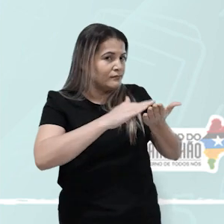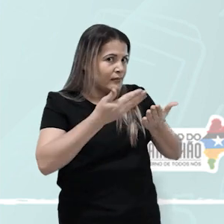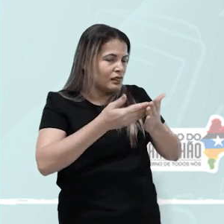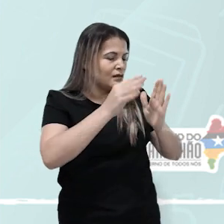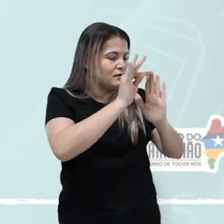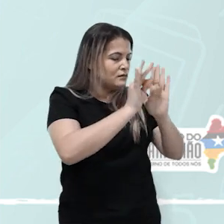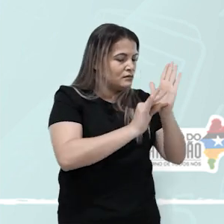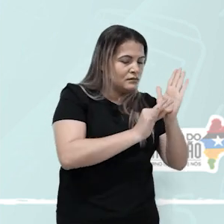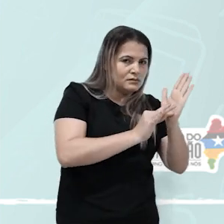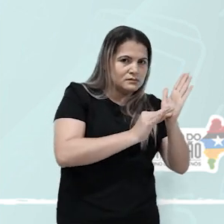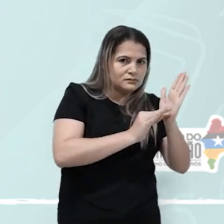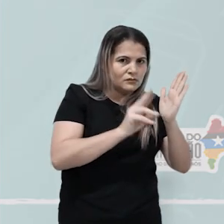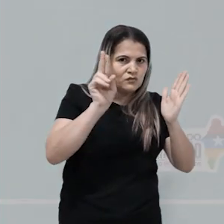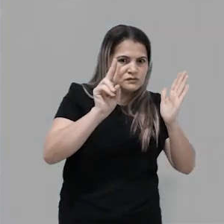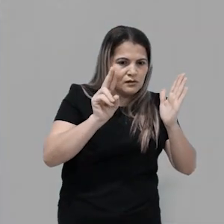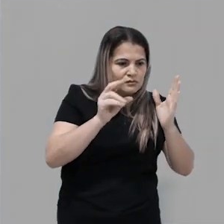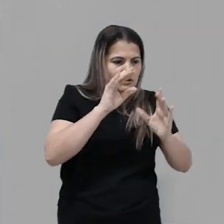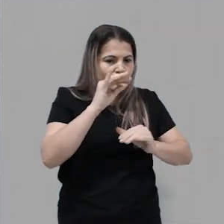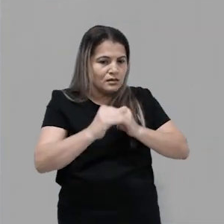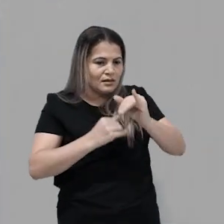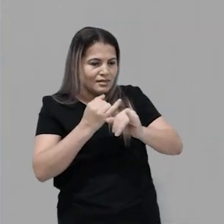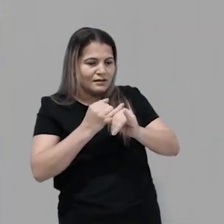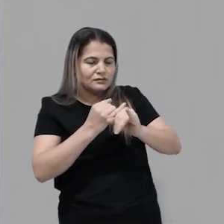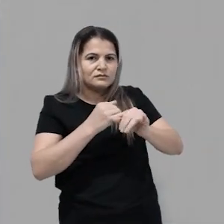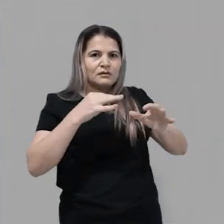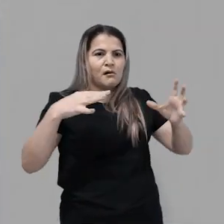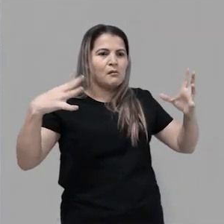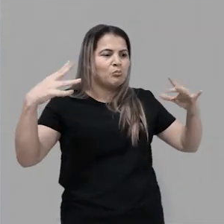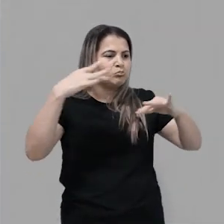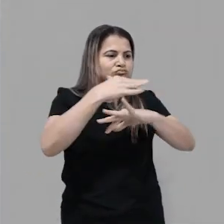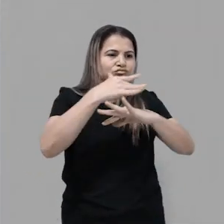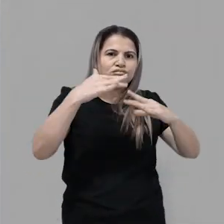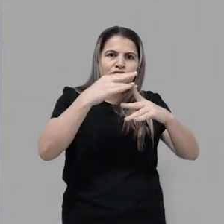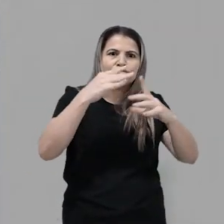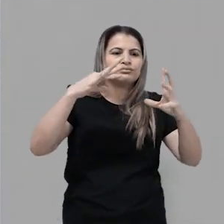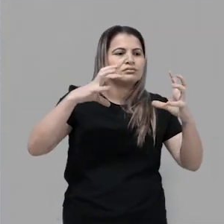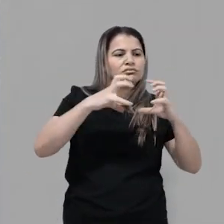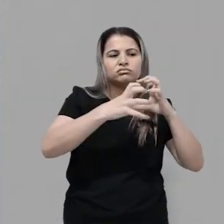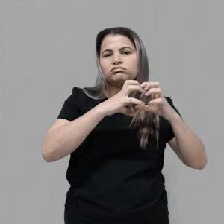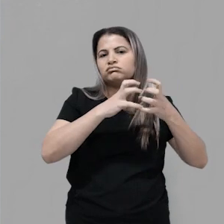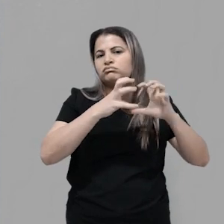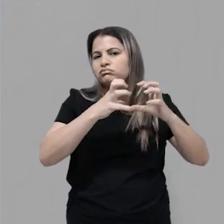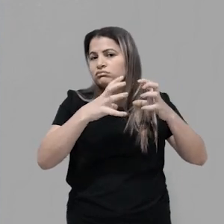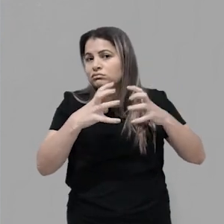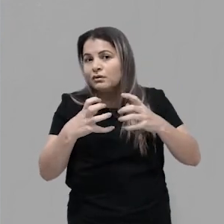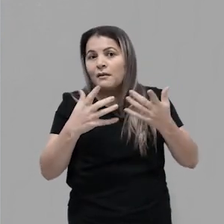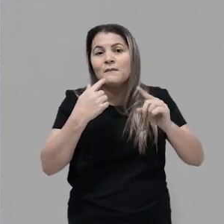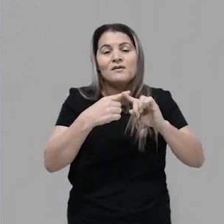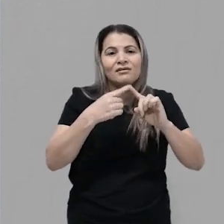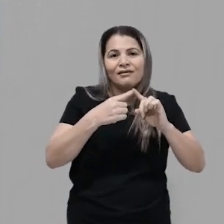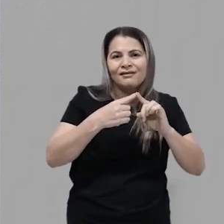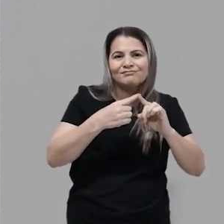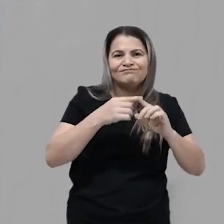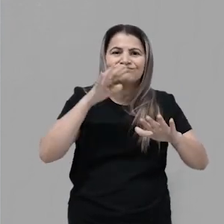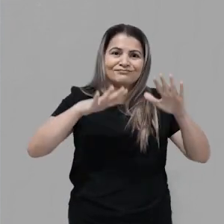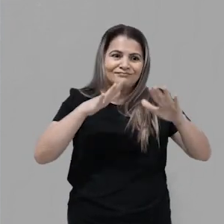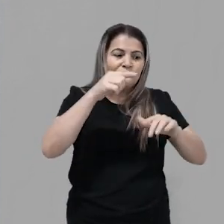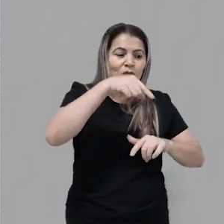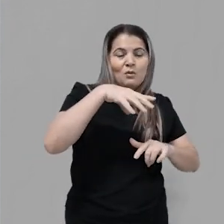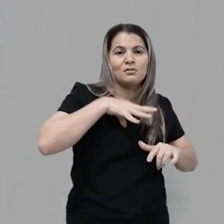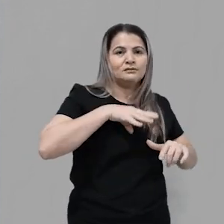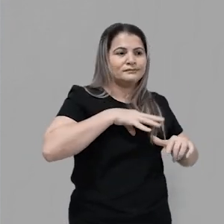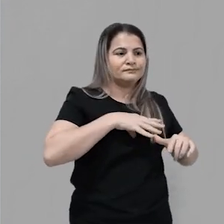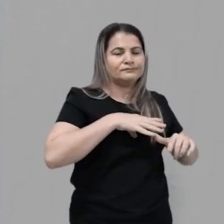tradutor, fica tudo embaralhado, tá? Porque o português tem algumas ordens em que o substantivo aparece primeiro.